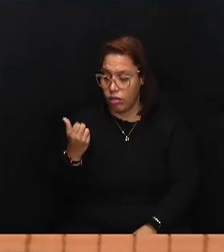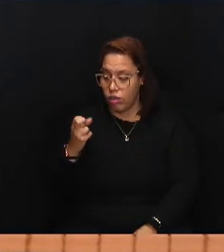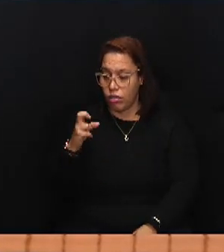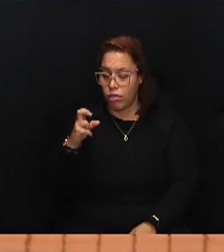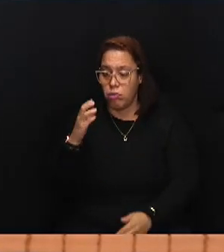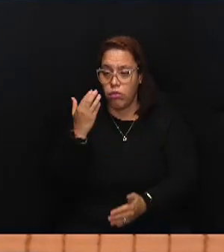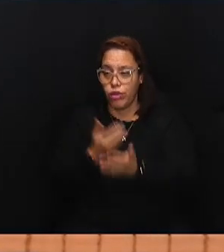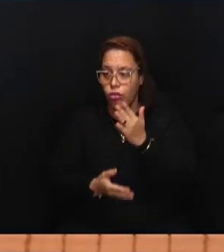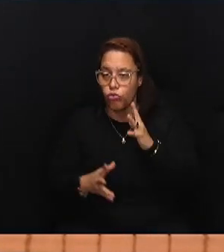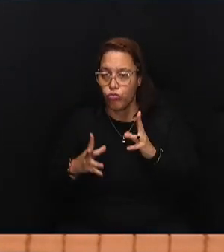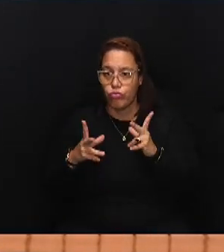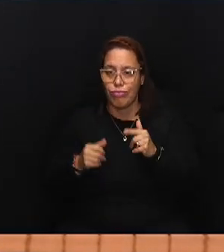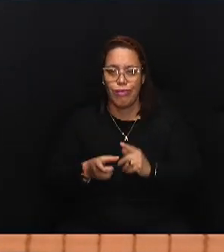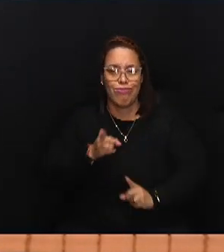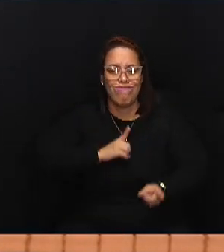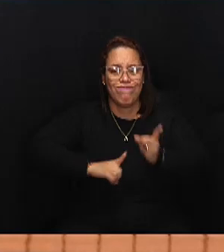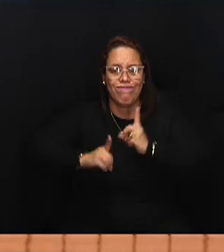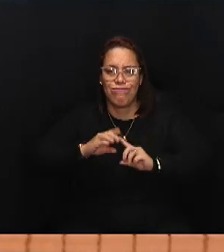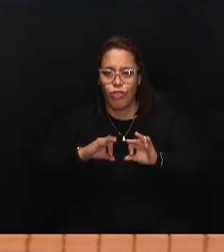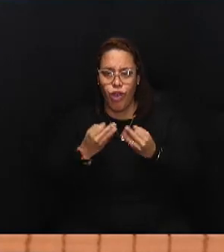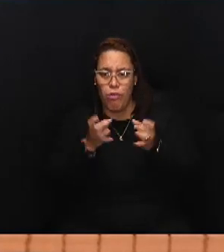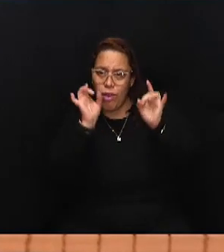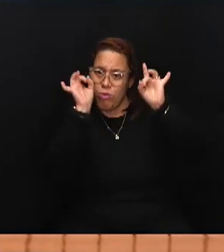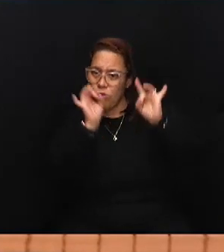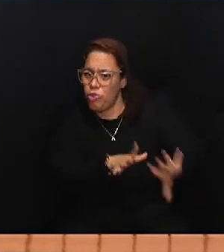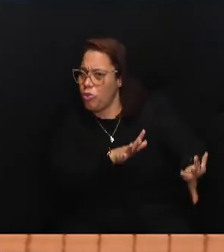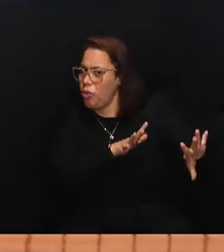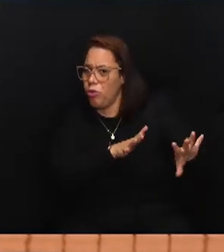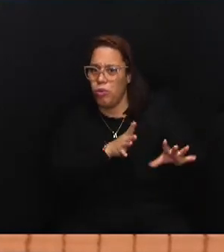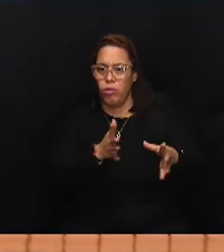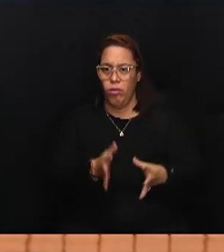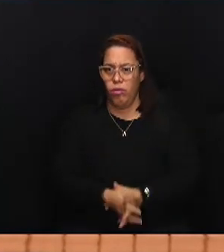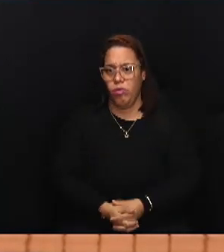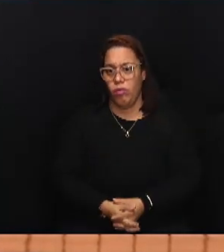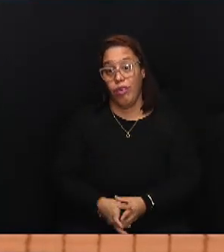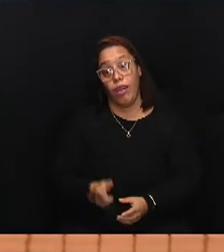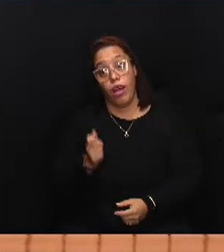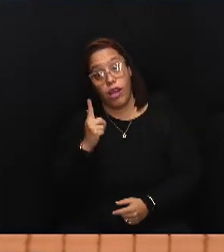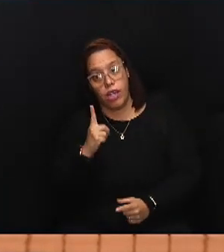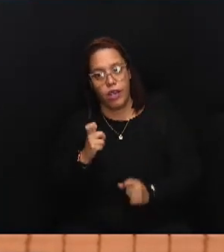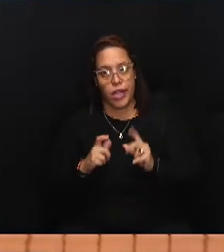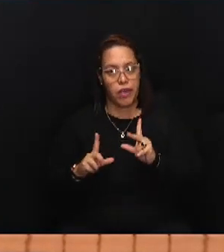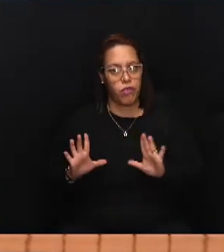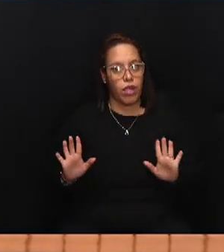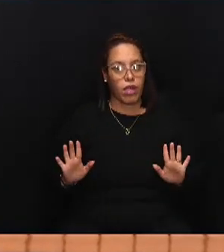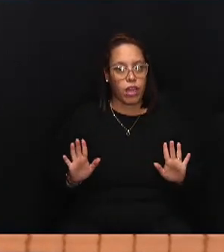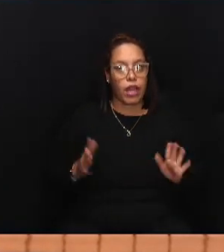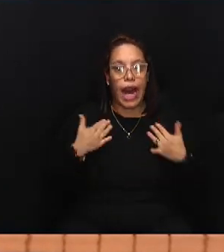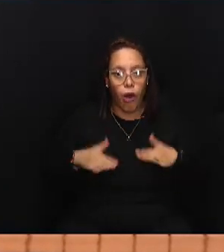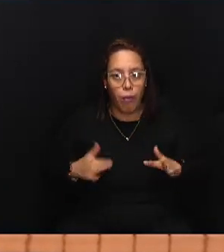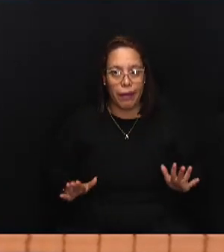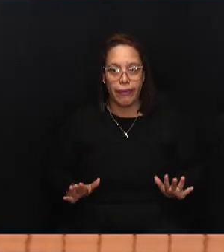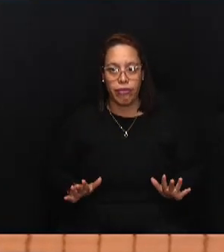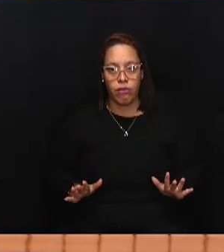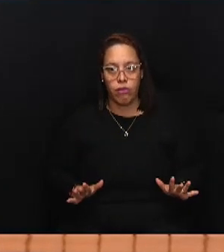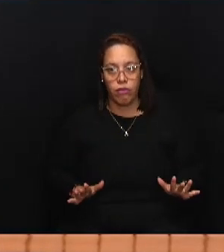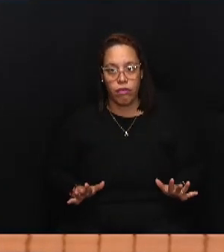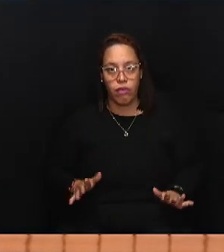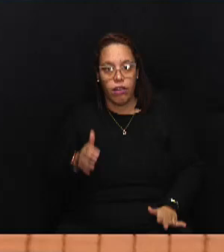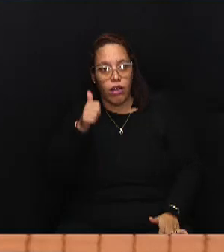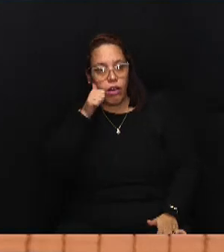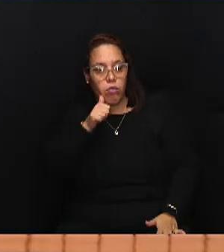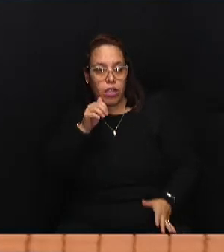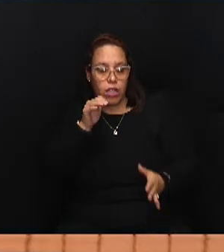tudo. Entra em depressão, família que abandona, às vezes, tá? A gente não pode generalizar, às vezes a própria esposa